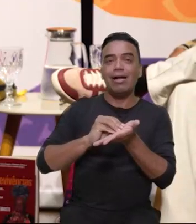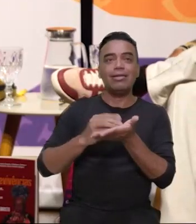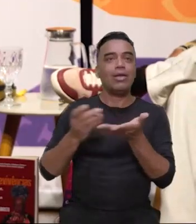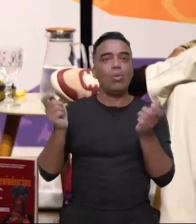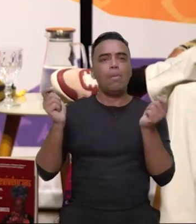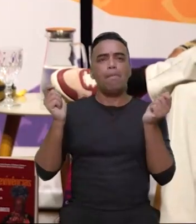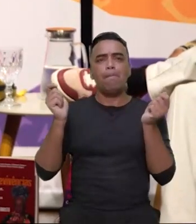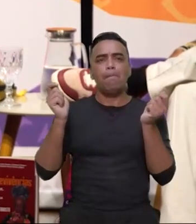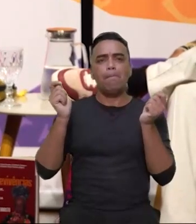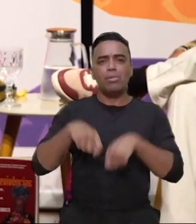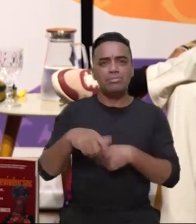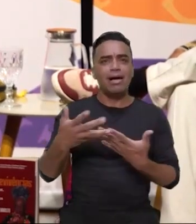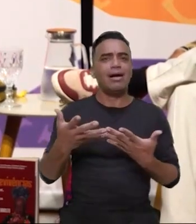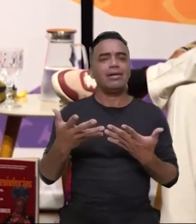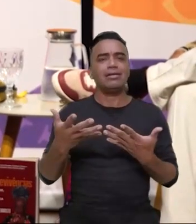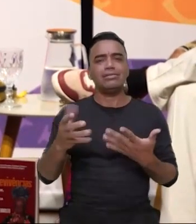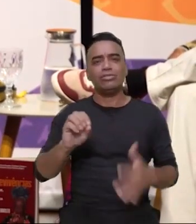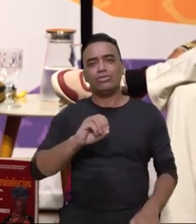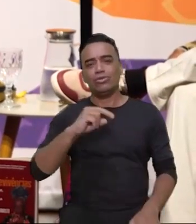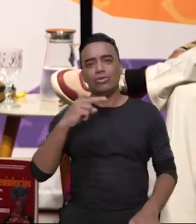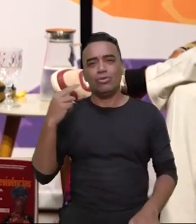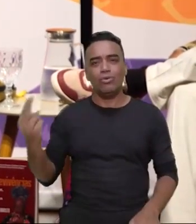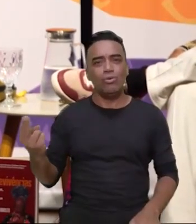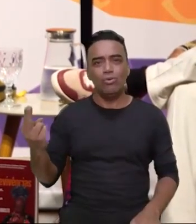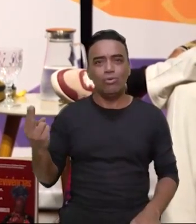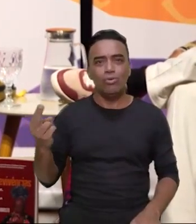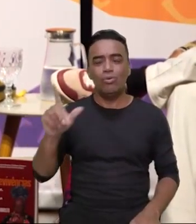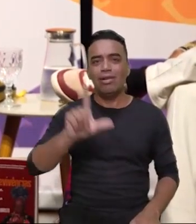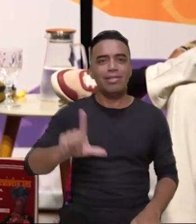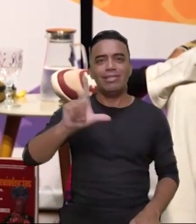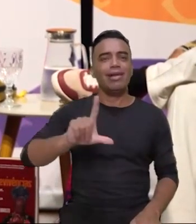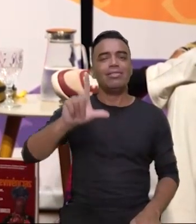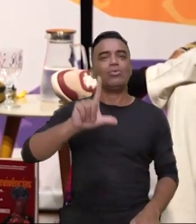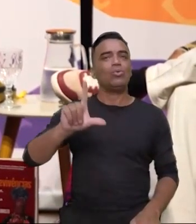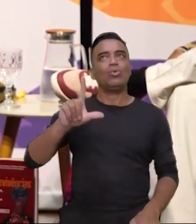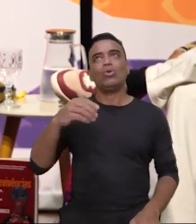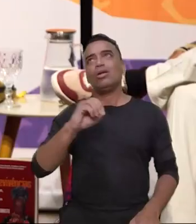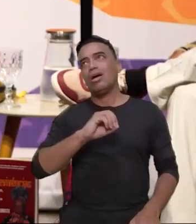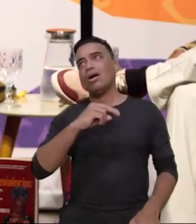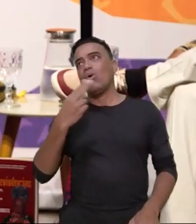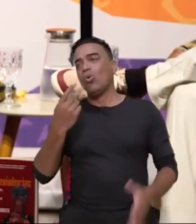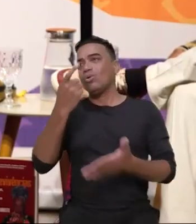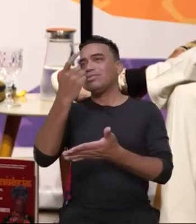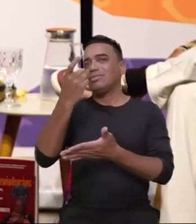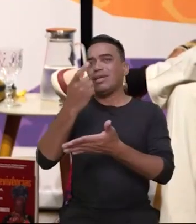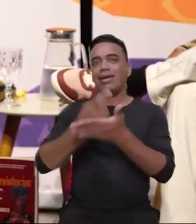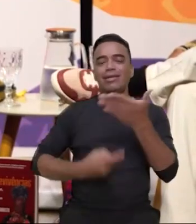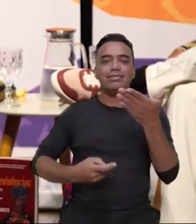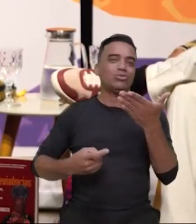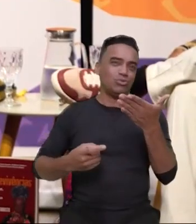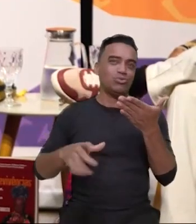uma possibilidade ou como uma afirmativa de uma literatura, de um texto, eu vou ficar no campo